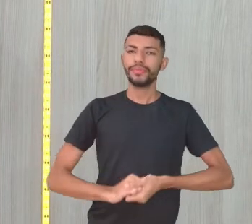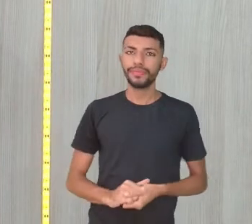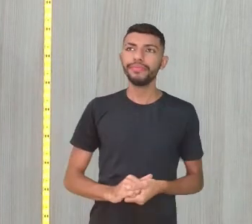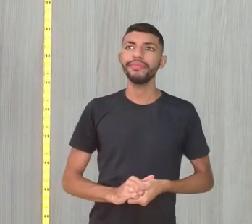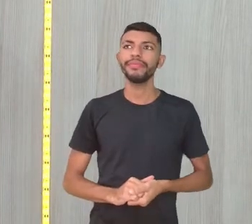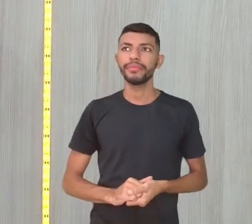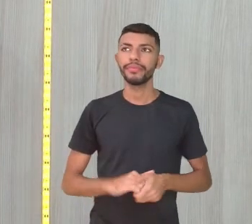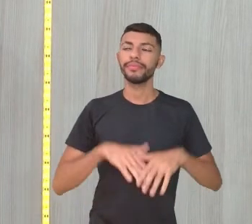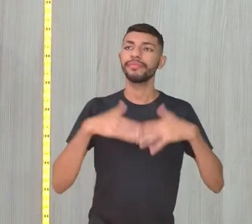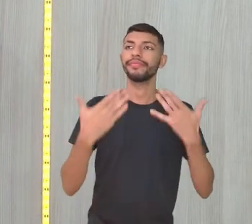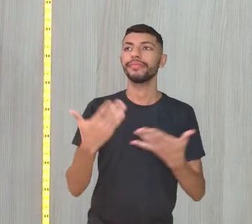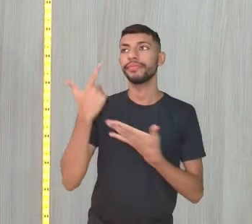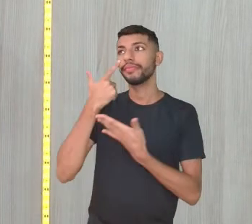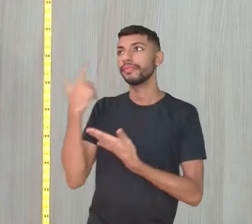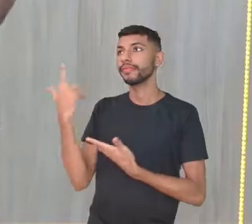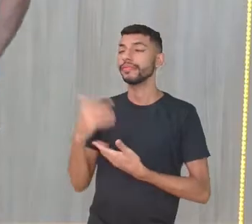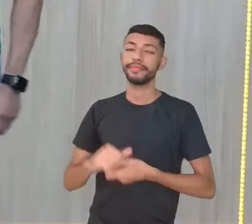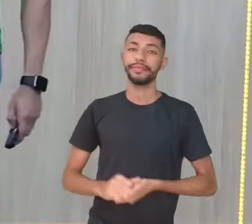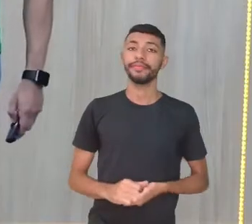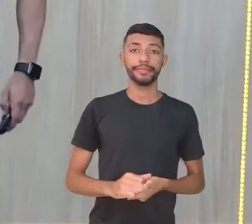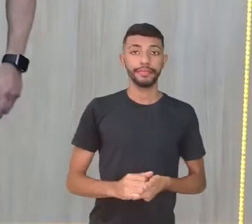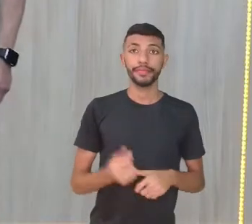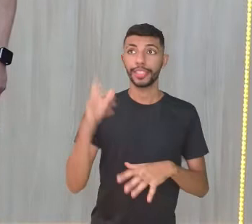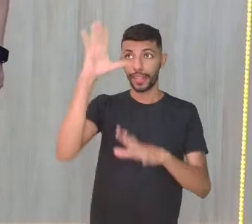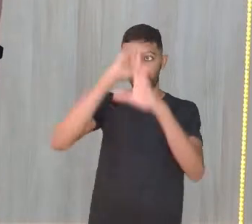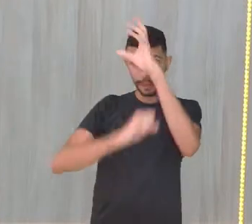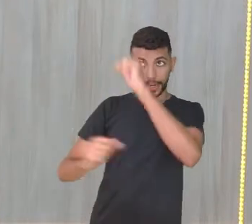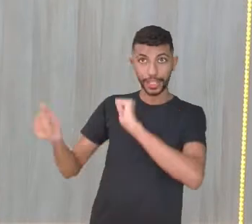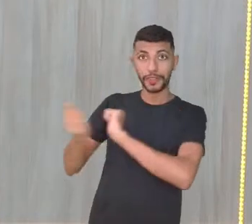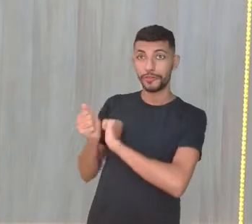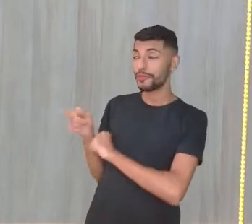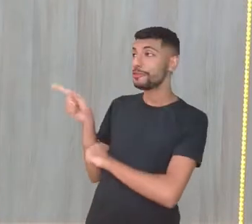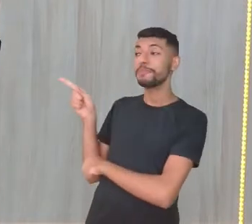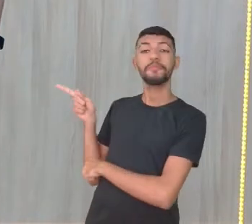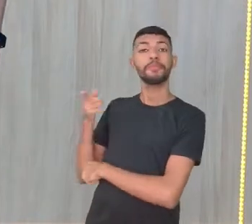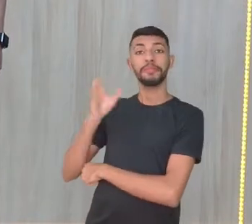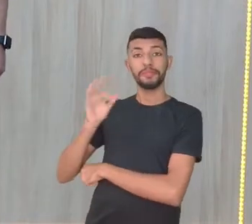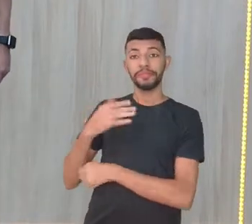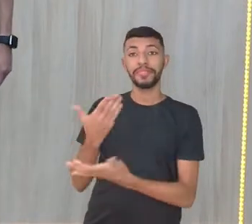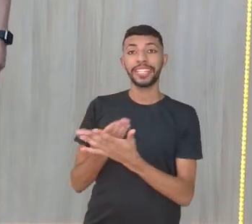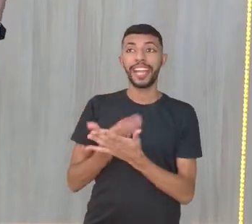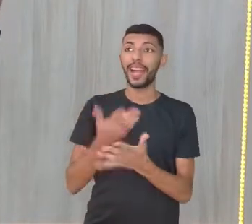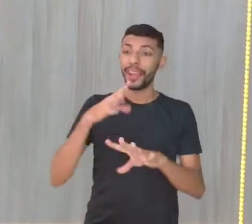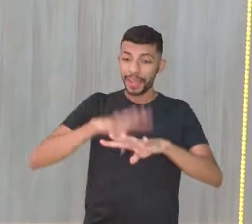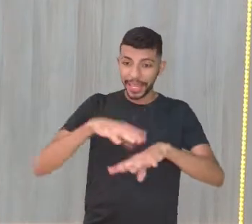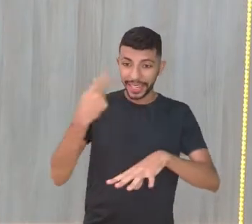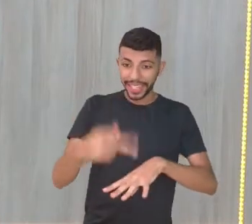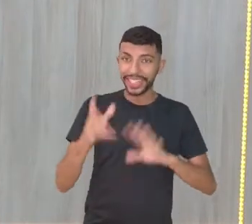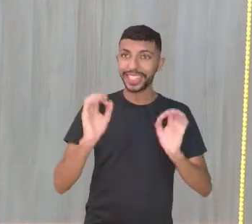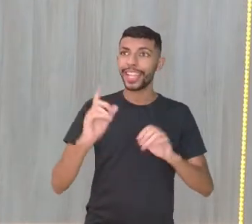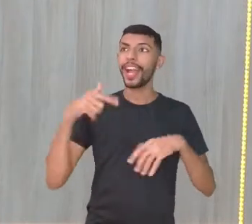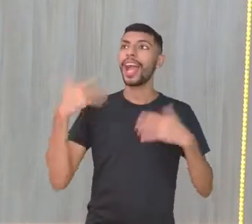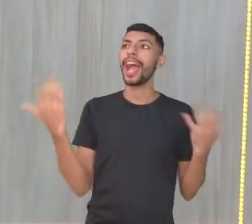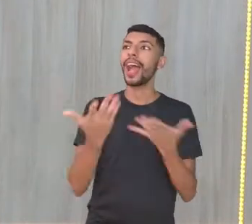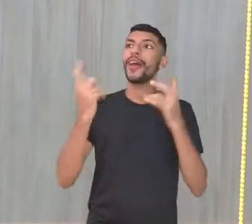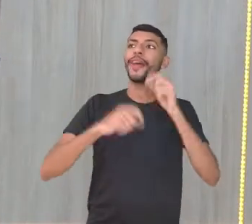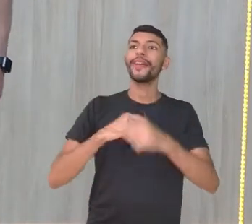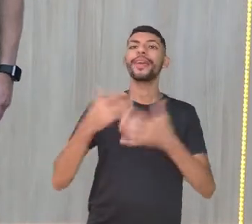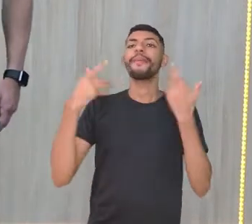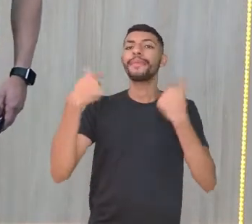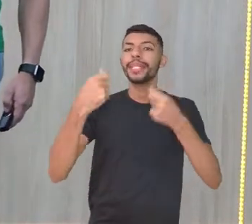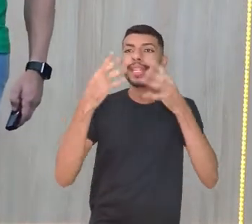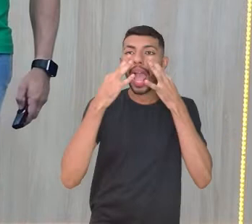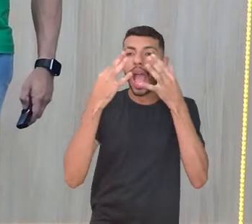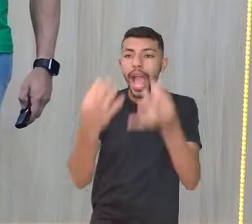É verdade. Então, tá vendo? Estou aprendendo aqui com o Celi também, na aula de matemática. Vou passar a prestar atenção